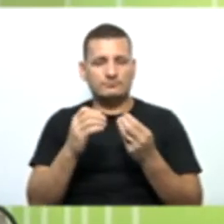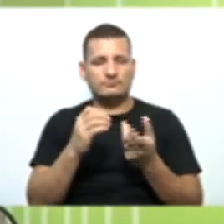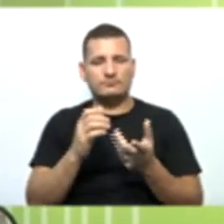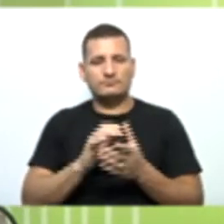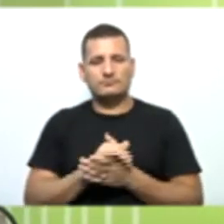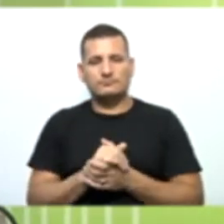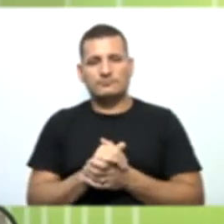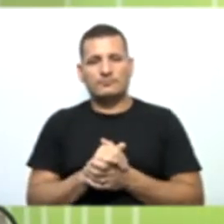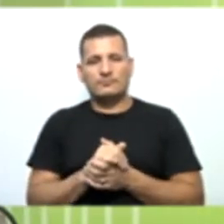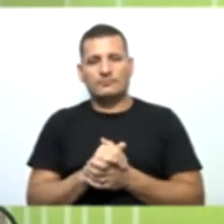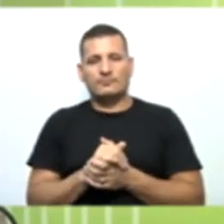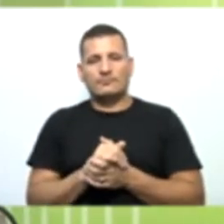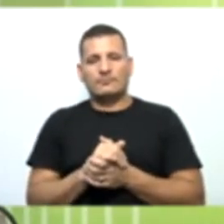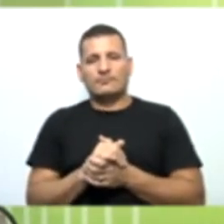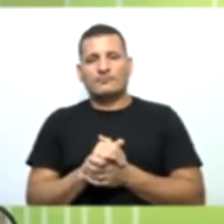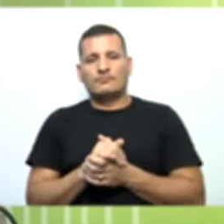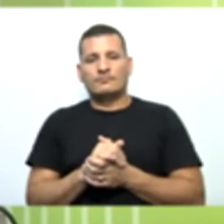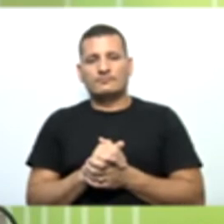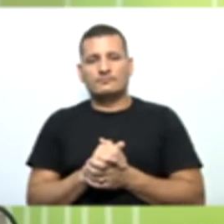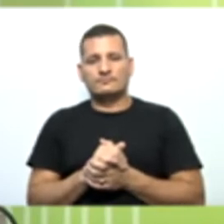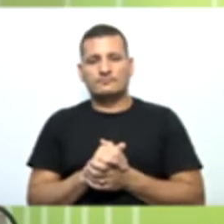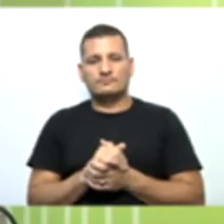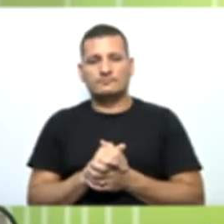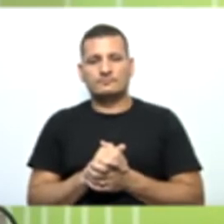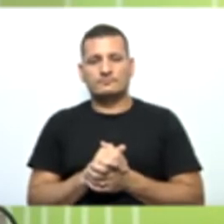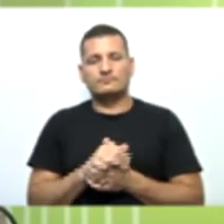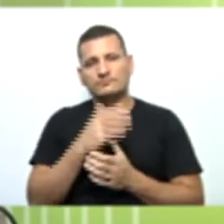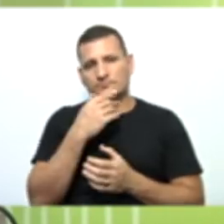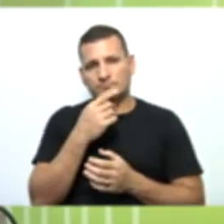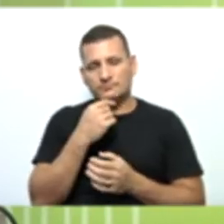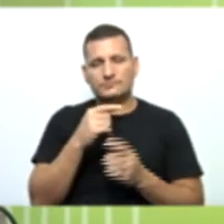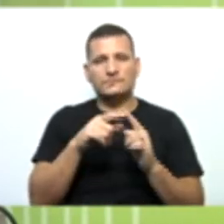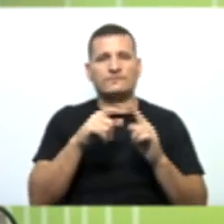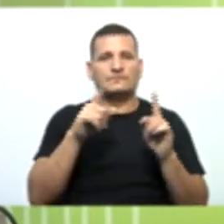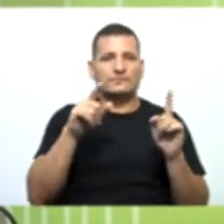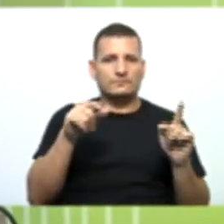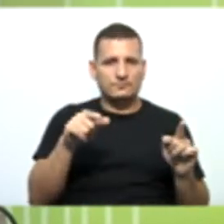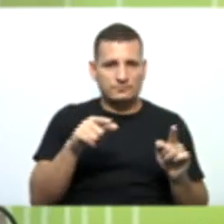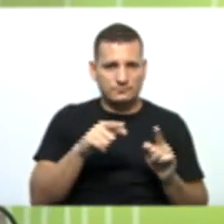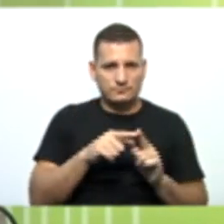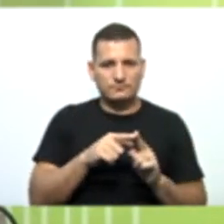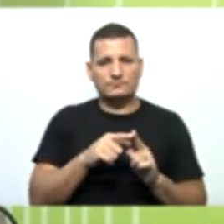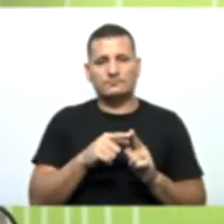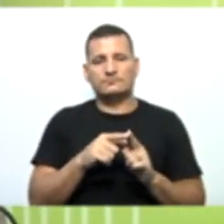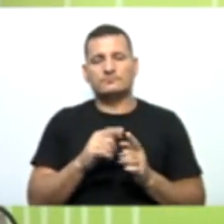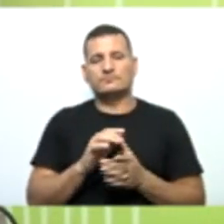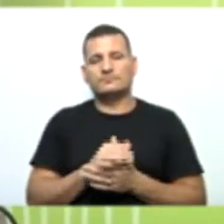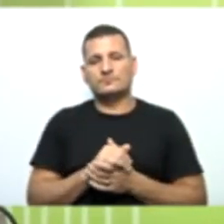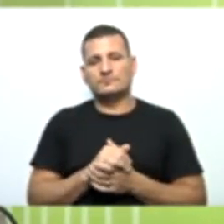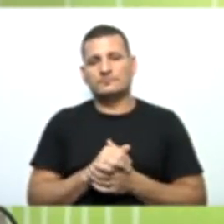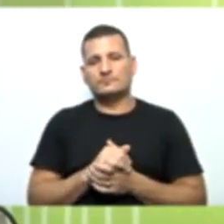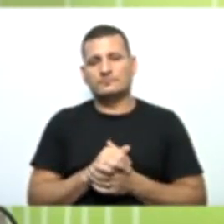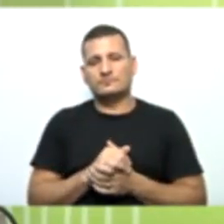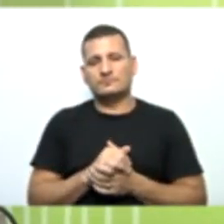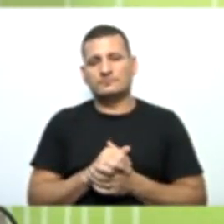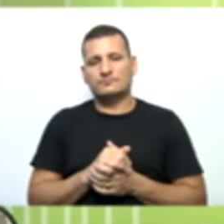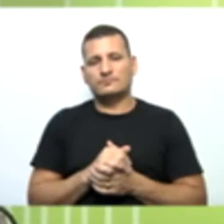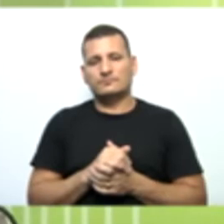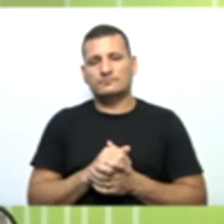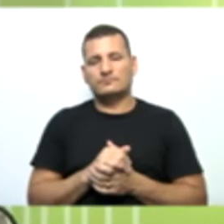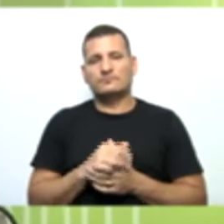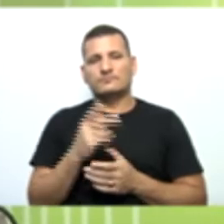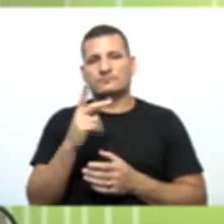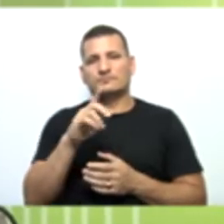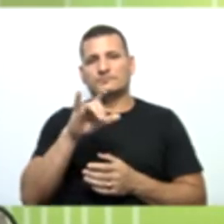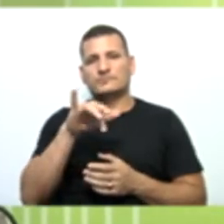sistema? Vai lá, o funcionário vai lá, o colaborador arrecada, coleta o seu